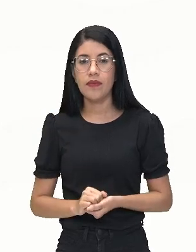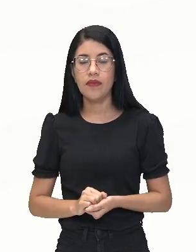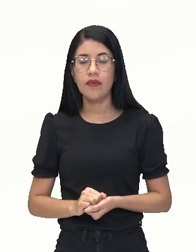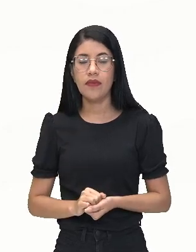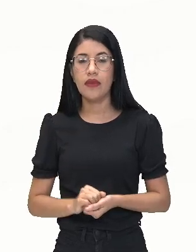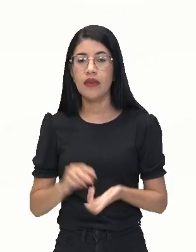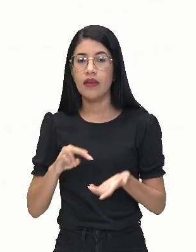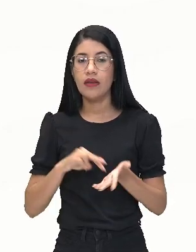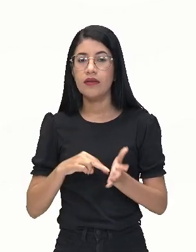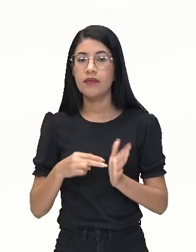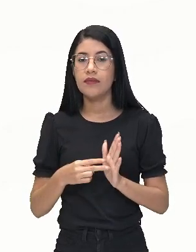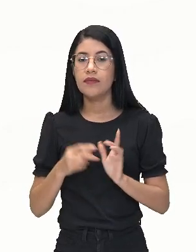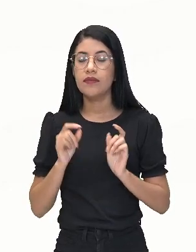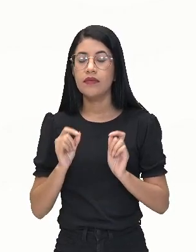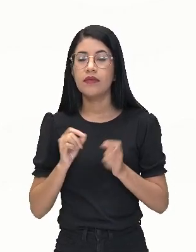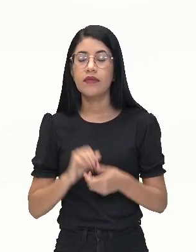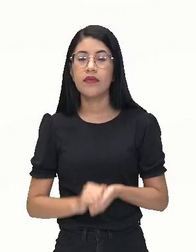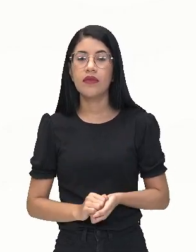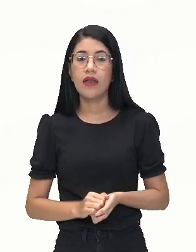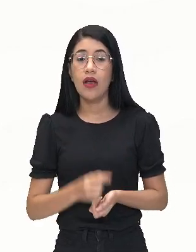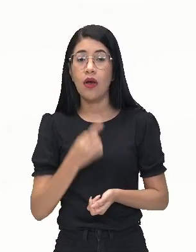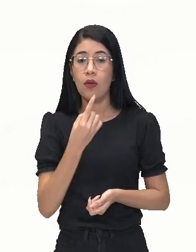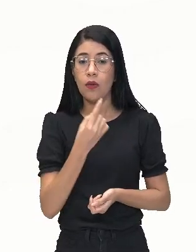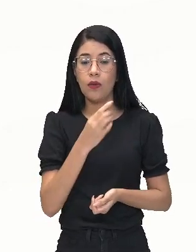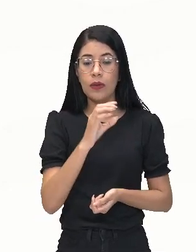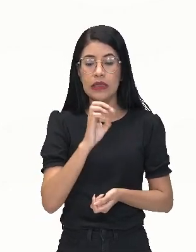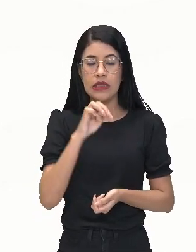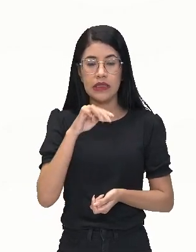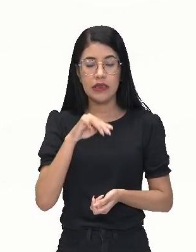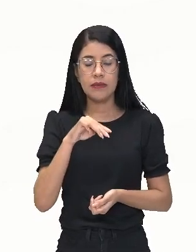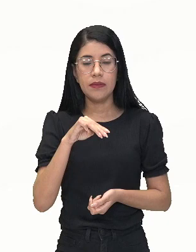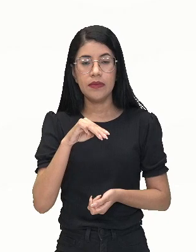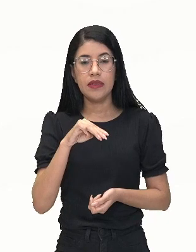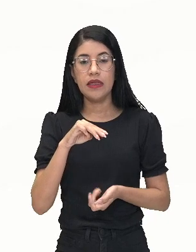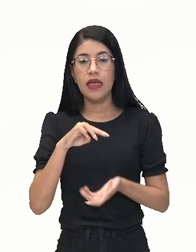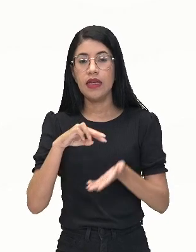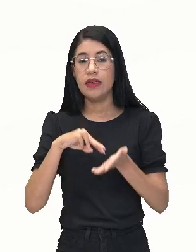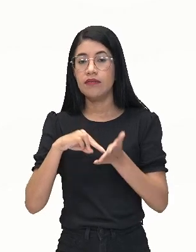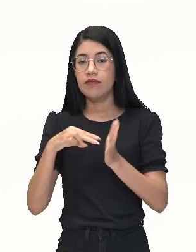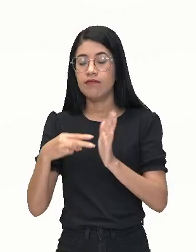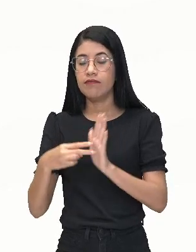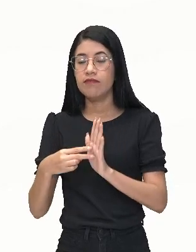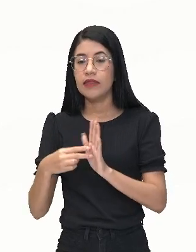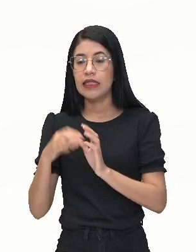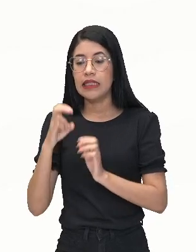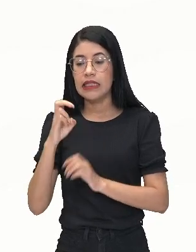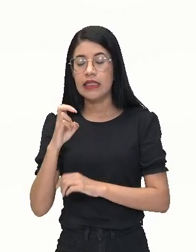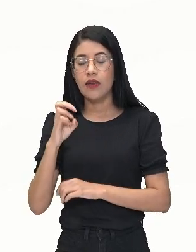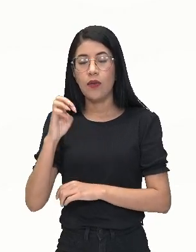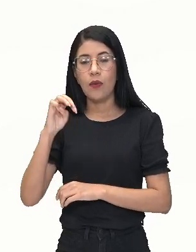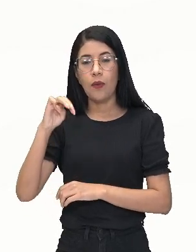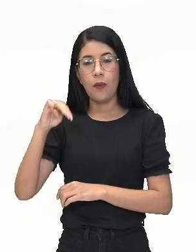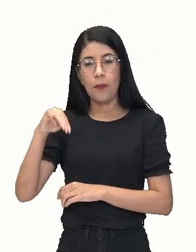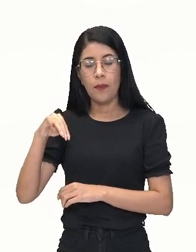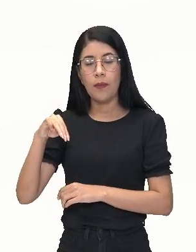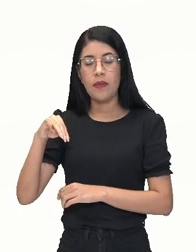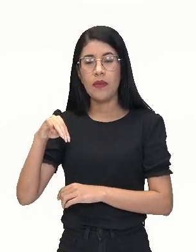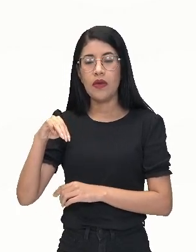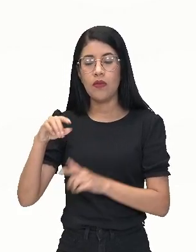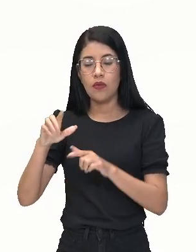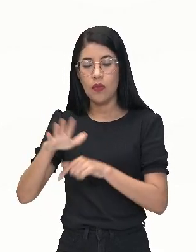isso quer dizer que 1 centímetro do mapa equivale a 5.000 centímetros do